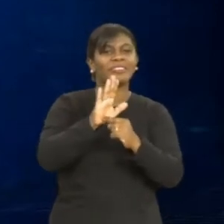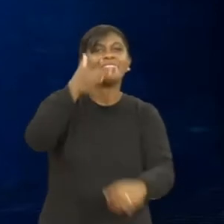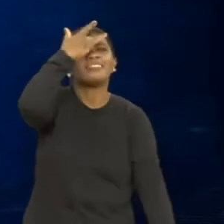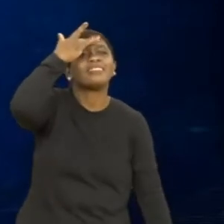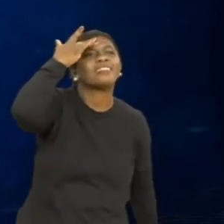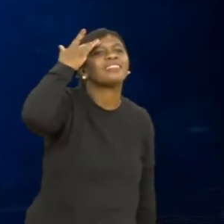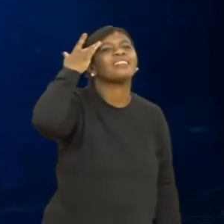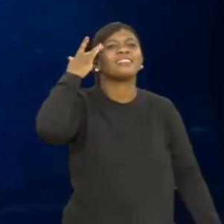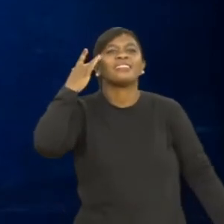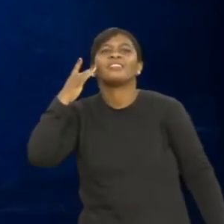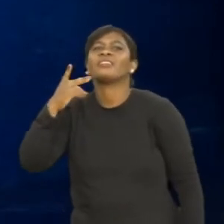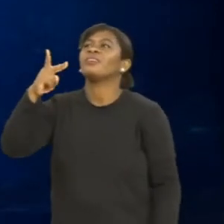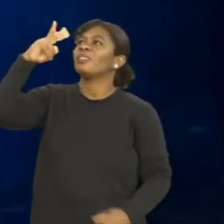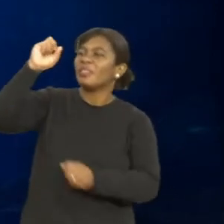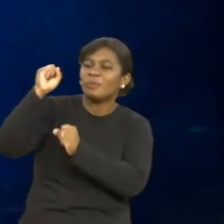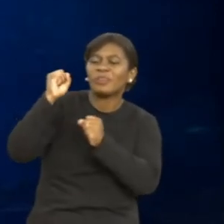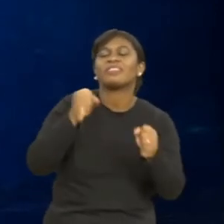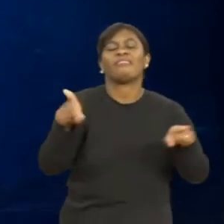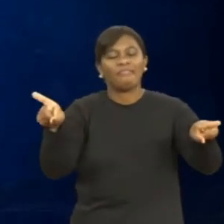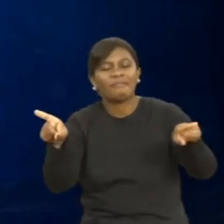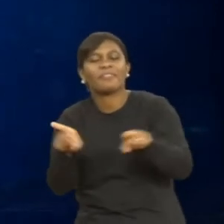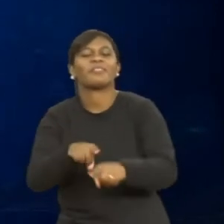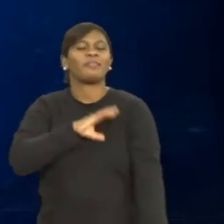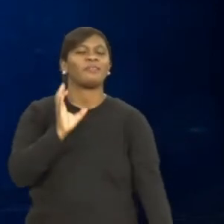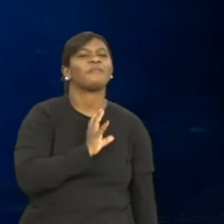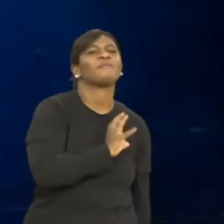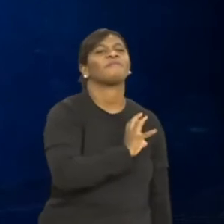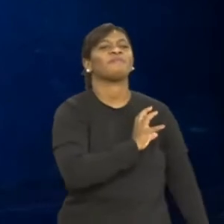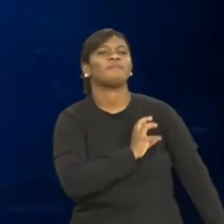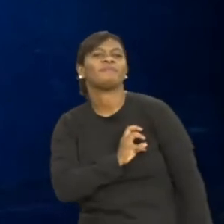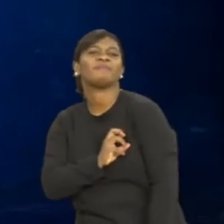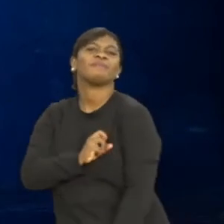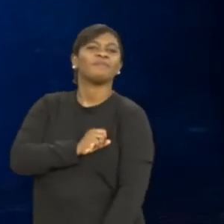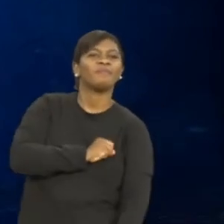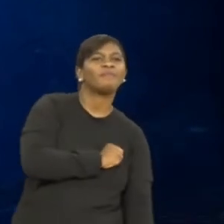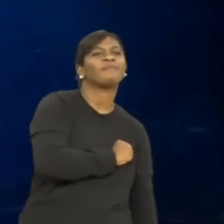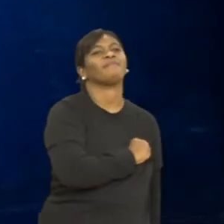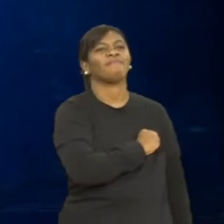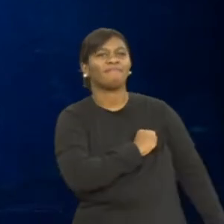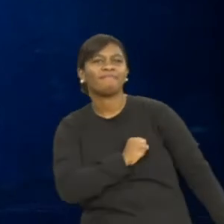e aos homens mostraste teu poder e teu amor.